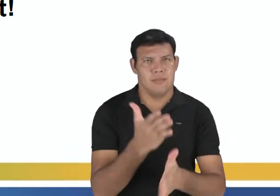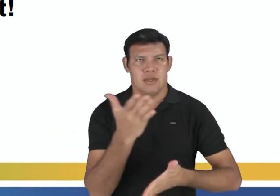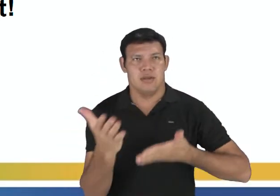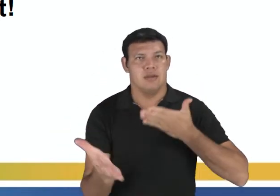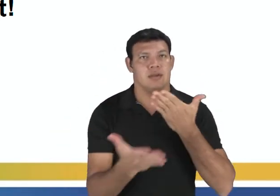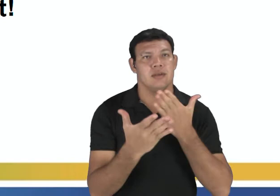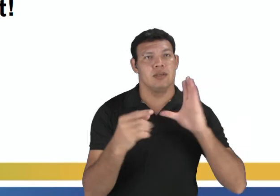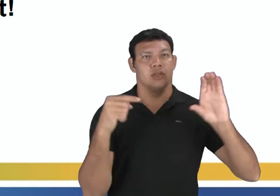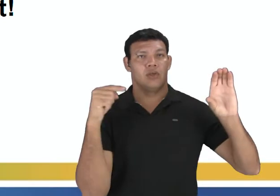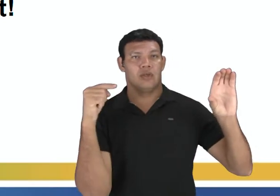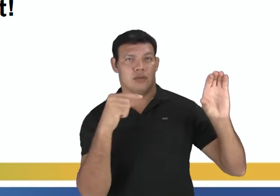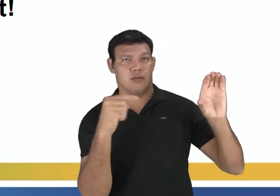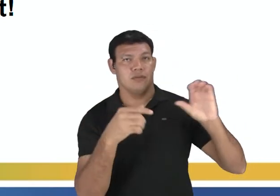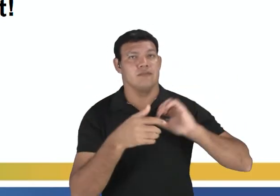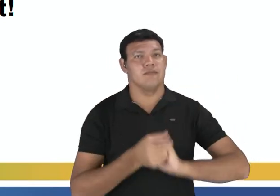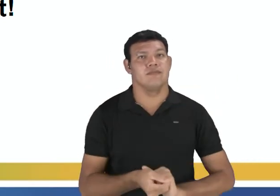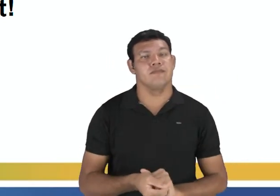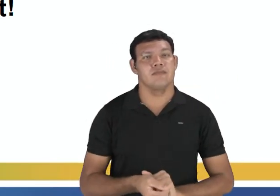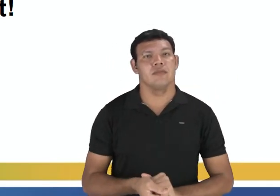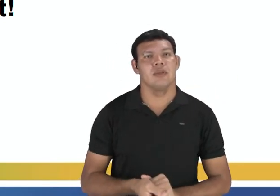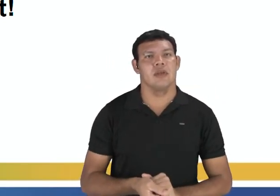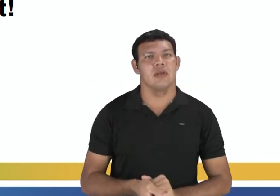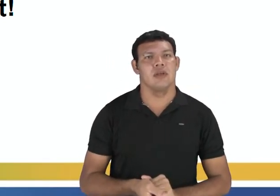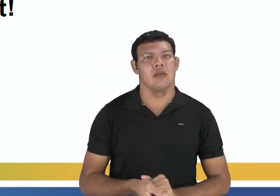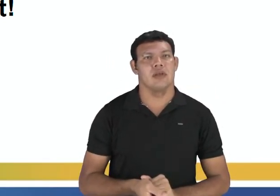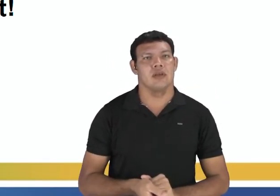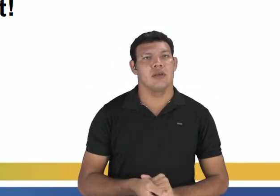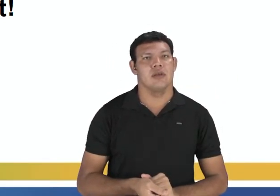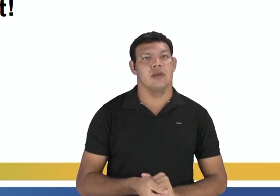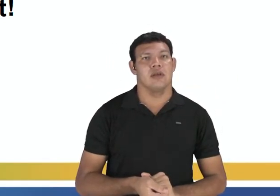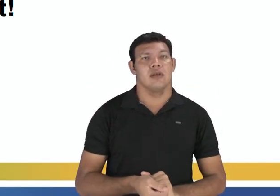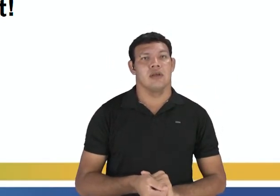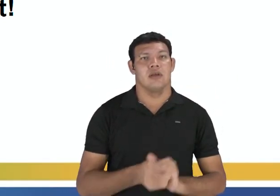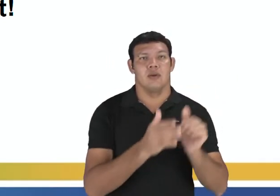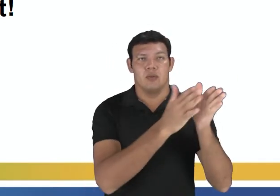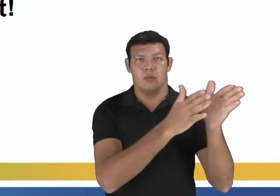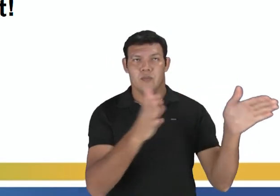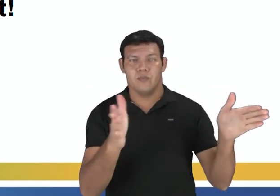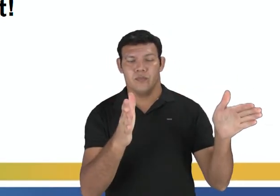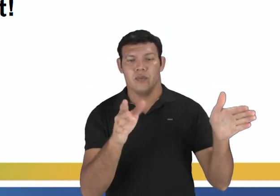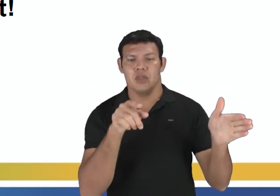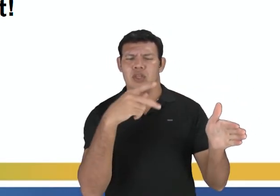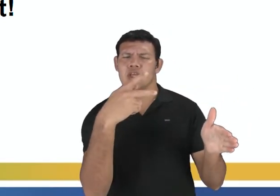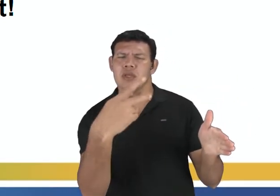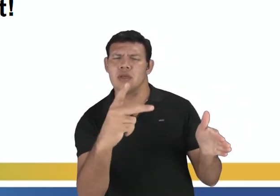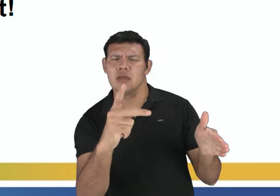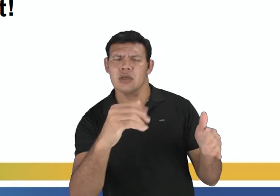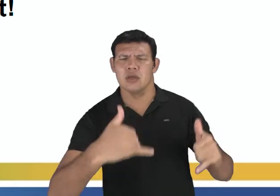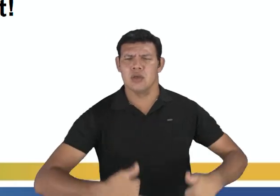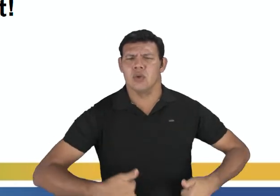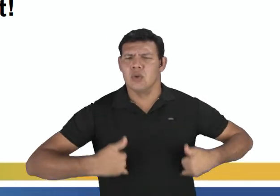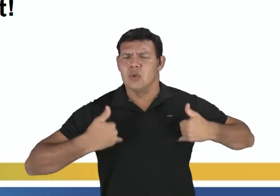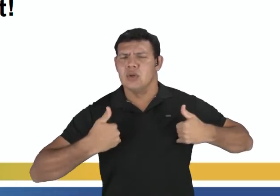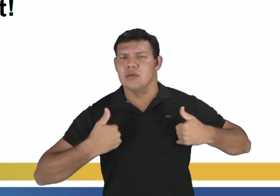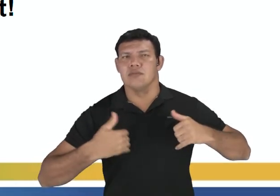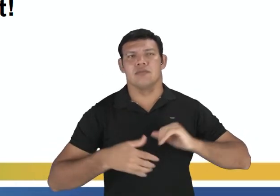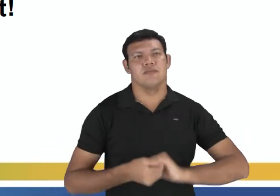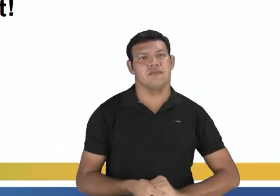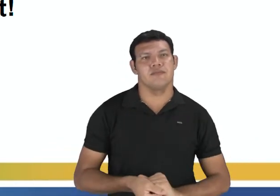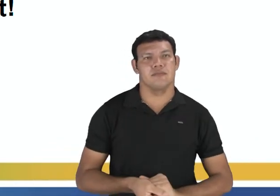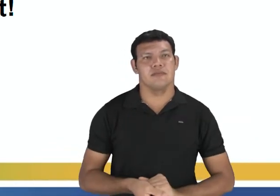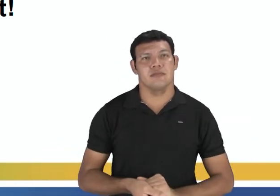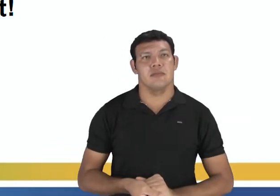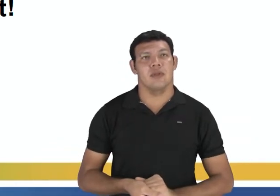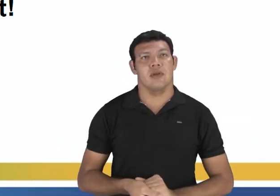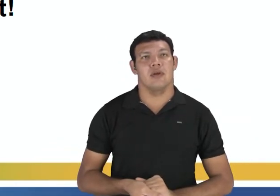quando? When is your birthday? Quando é o seu aniversário? Letter D.